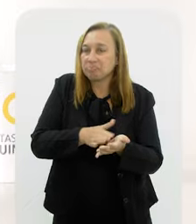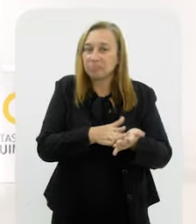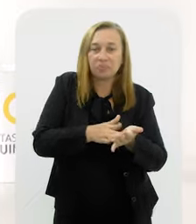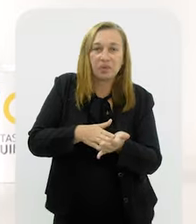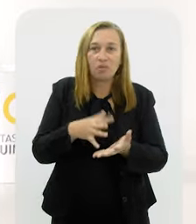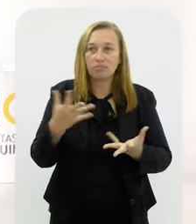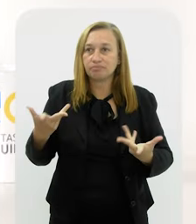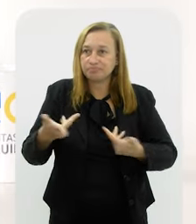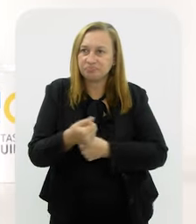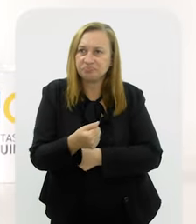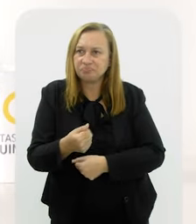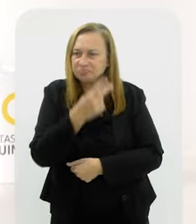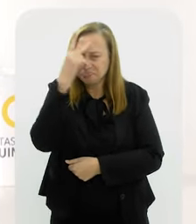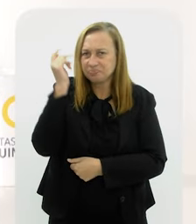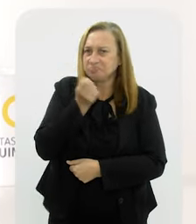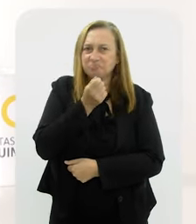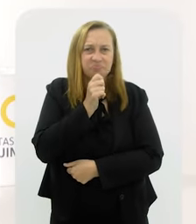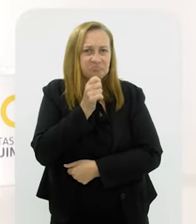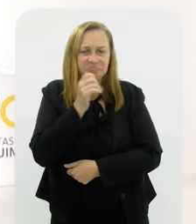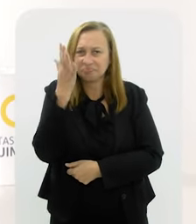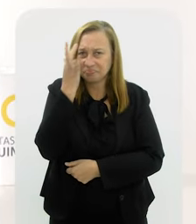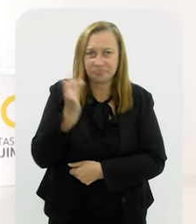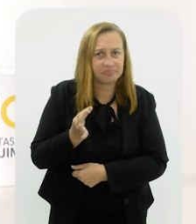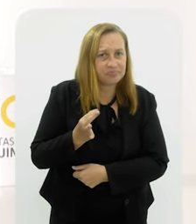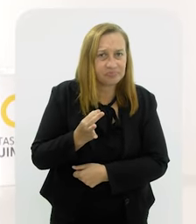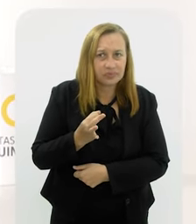para mim ficou inesquecível, porque ninguém sabia, cara.